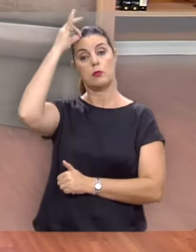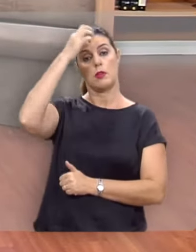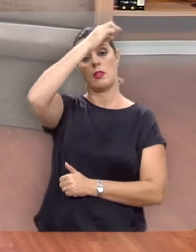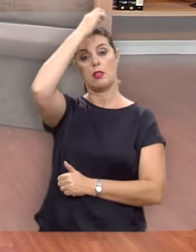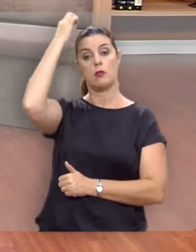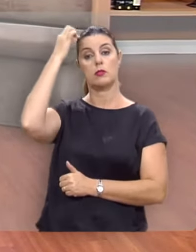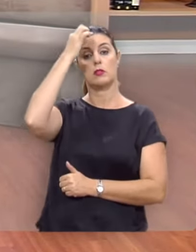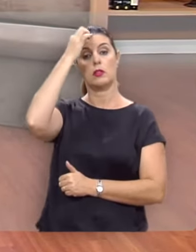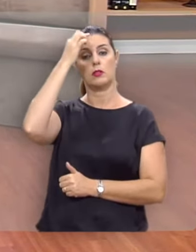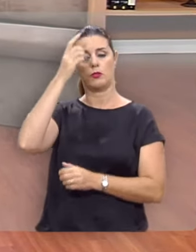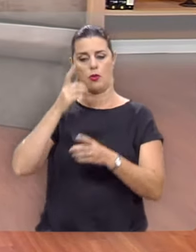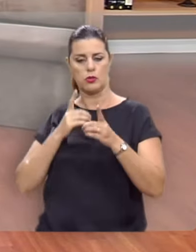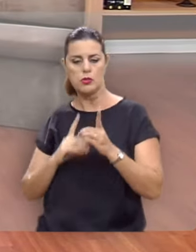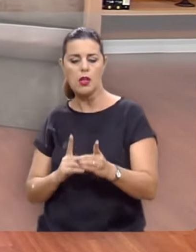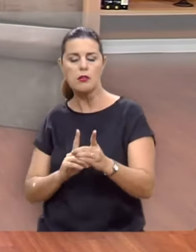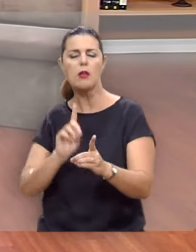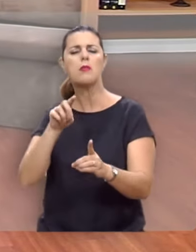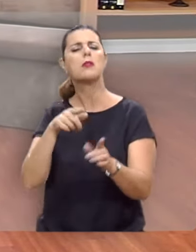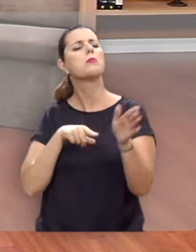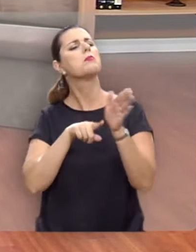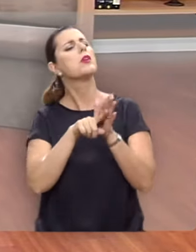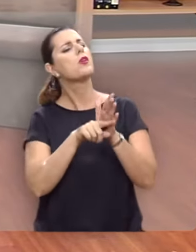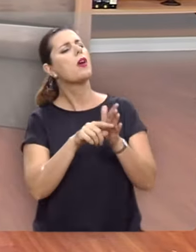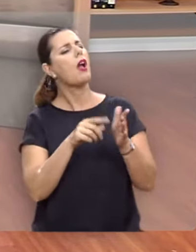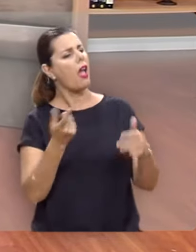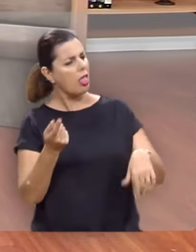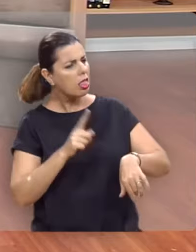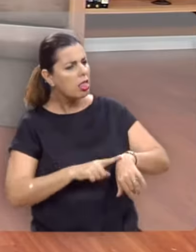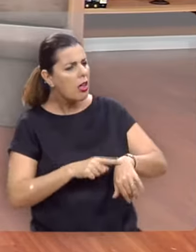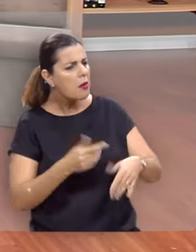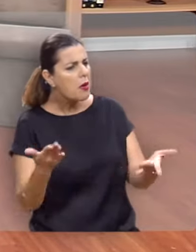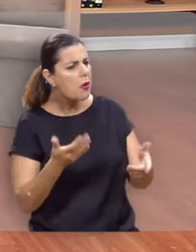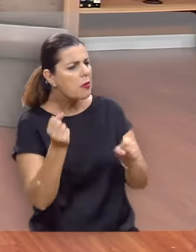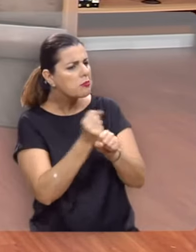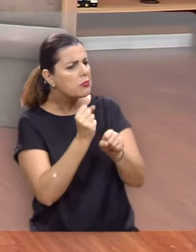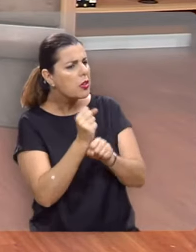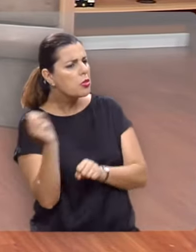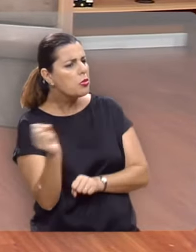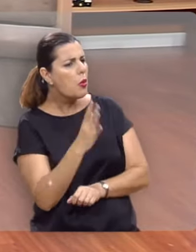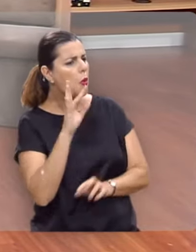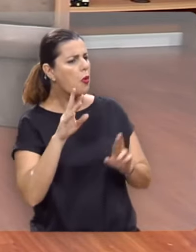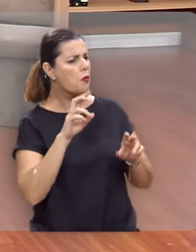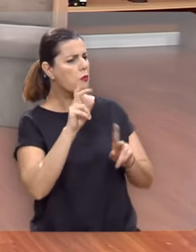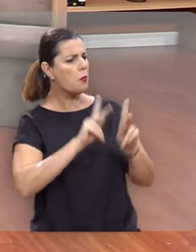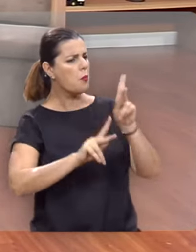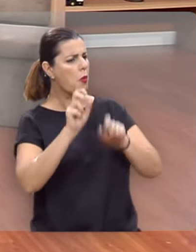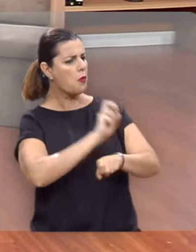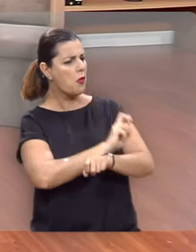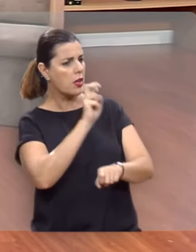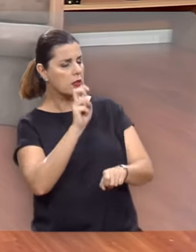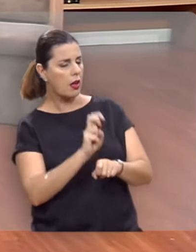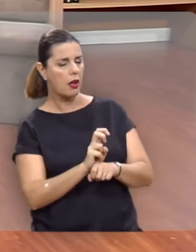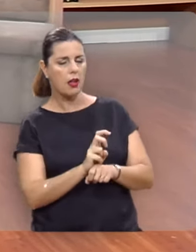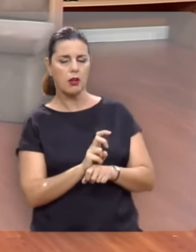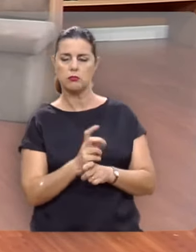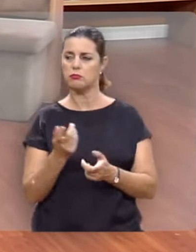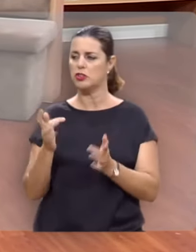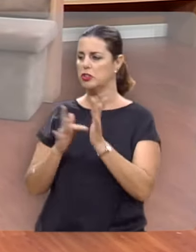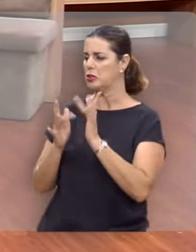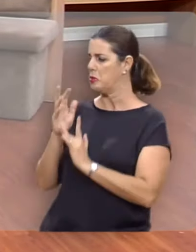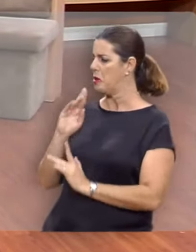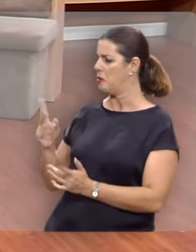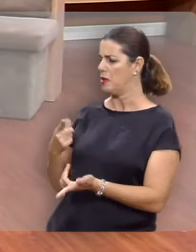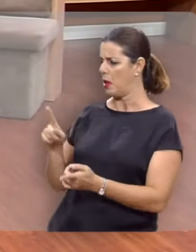Santo. E os discípulos então perguntaram, mas vai ser nesse tempo que o Senhor vai restaurar o reino a Israel? E Jesus Cristo disse, não vos